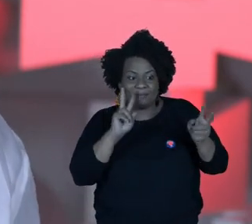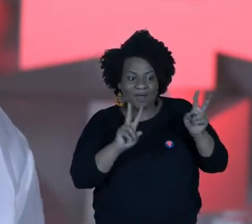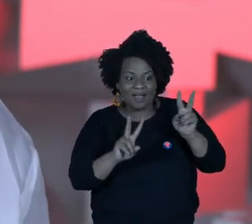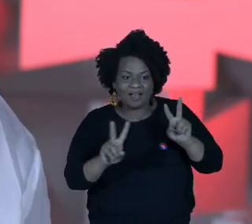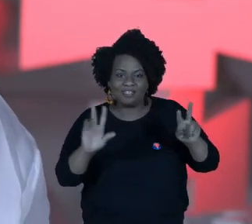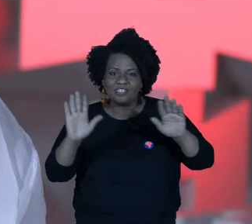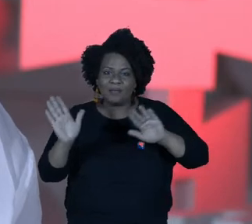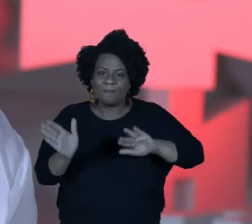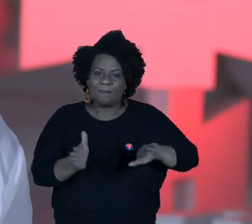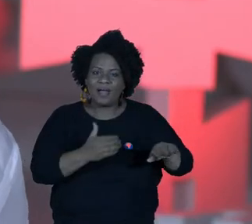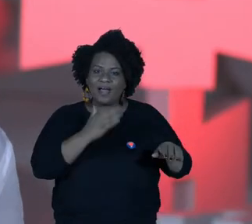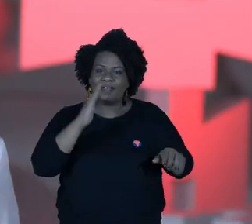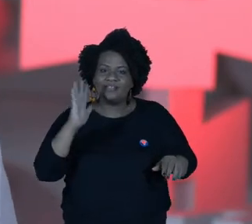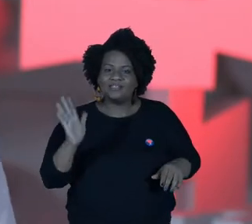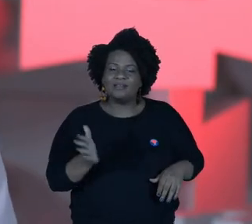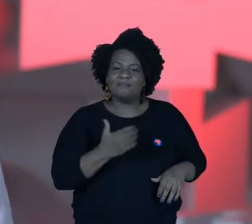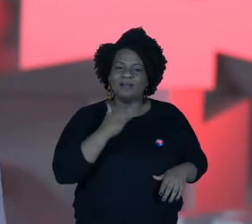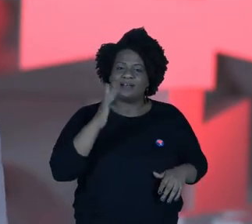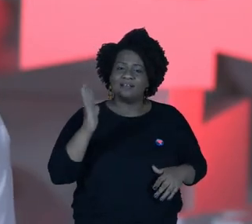passagem dentro da arte.